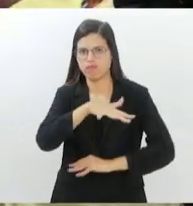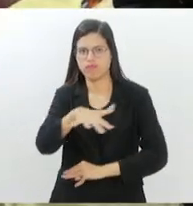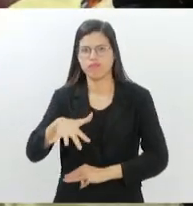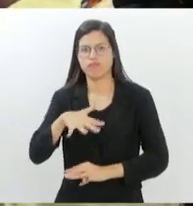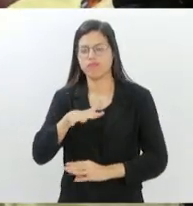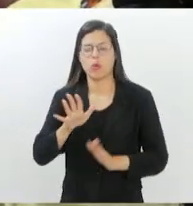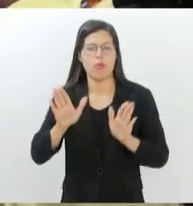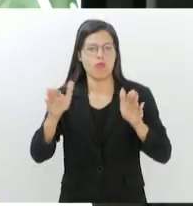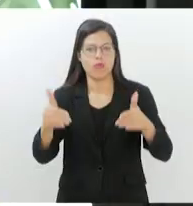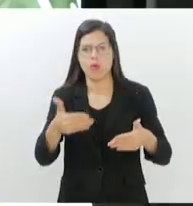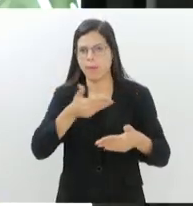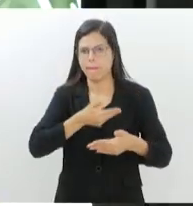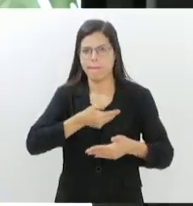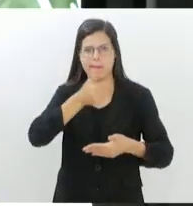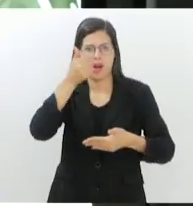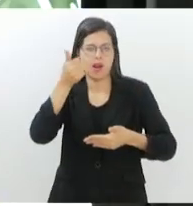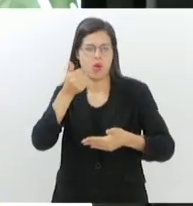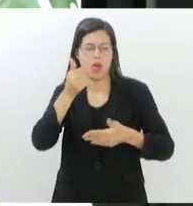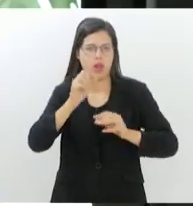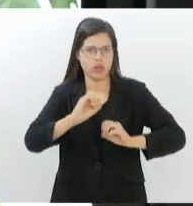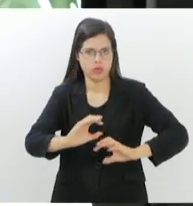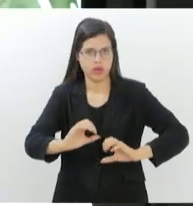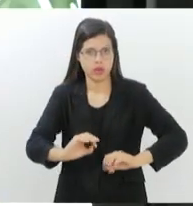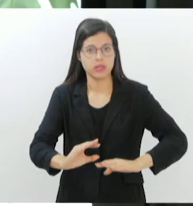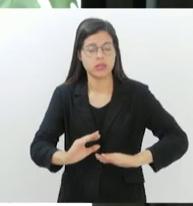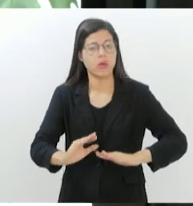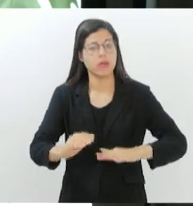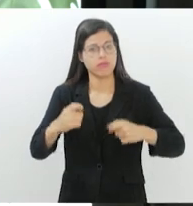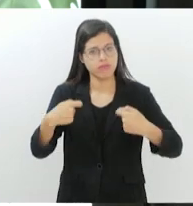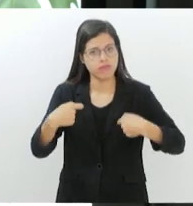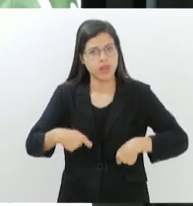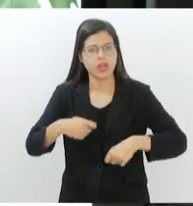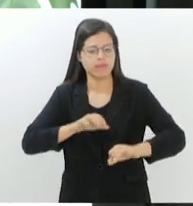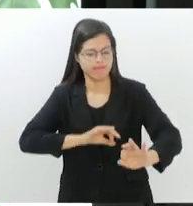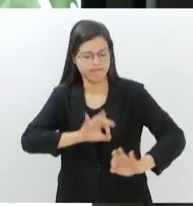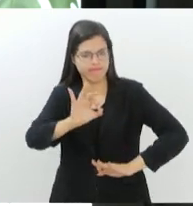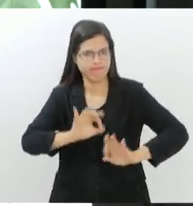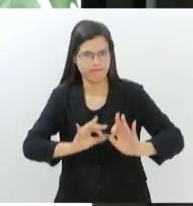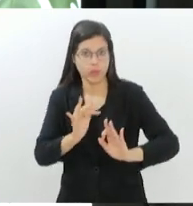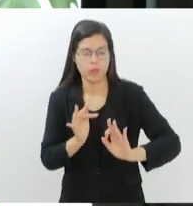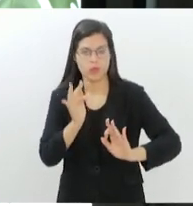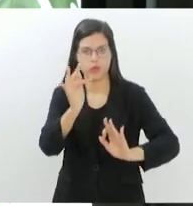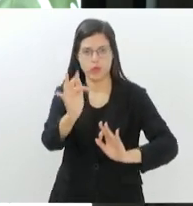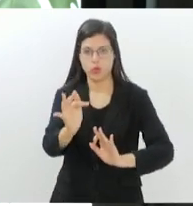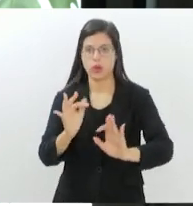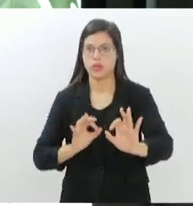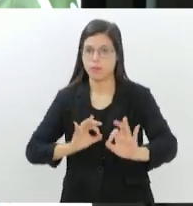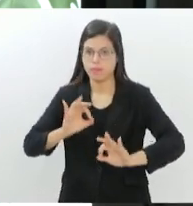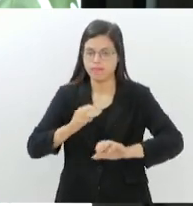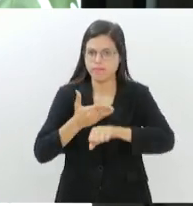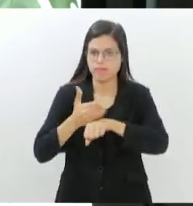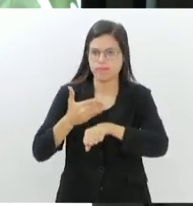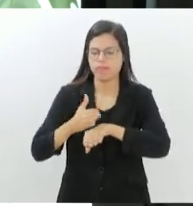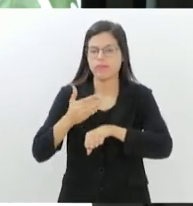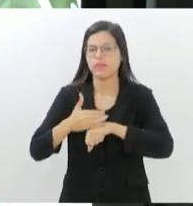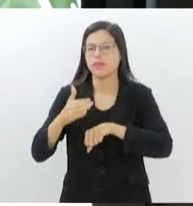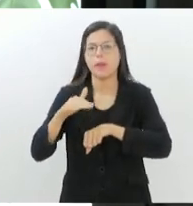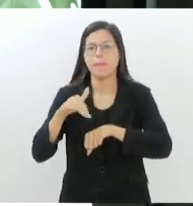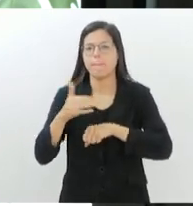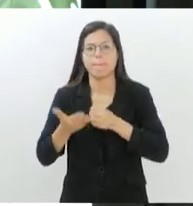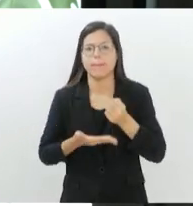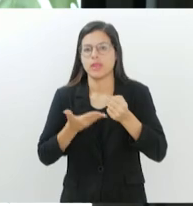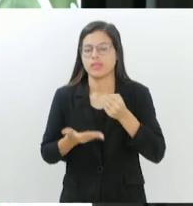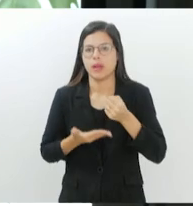melhoria da educação. É preciso que nós nos preparemos para o futuro. E esse preparo para o futuro, ele tem